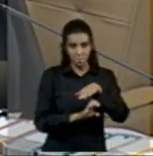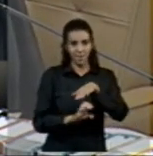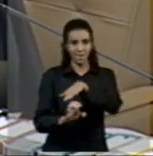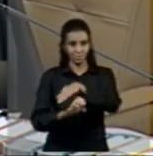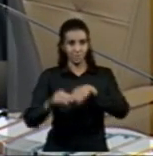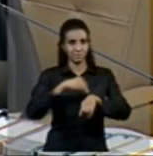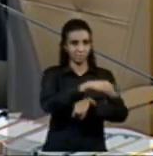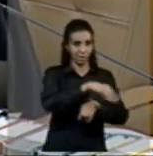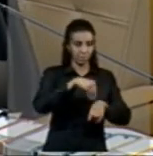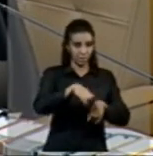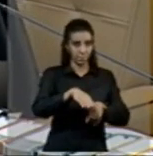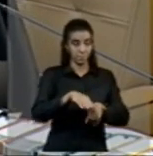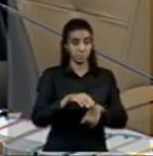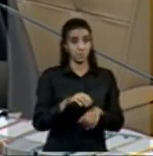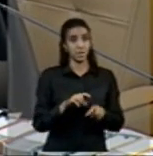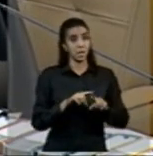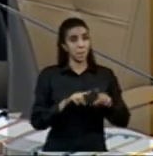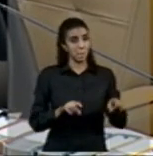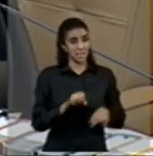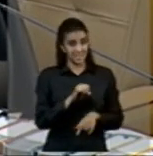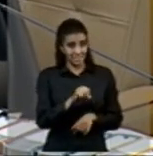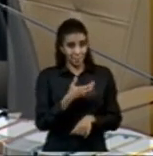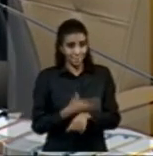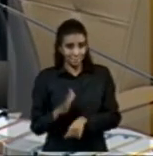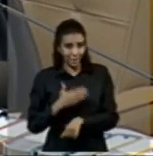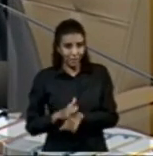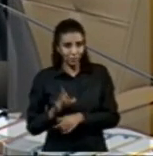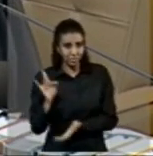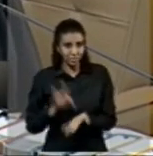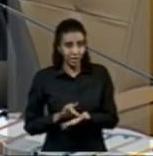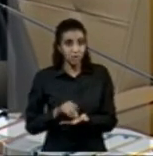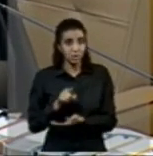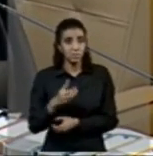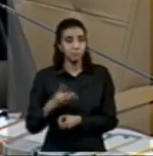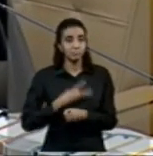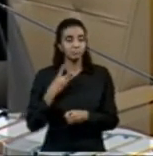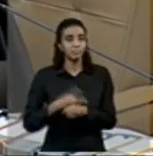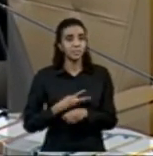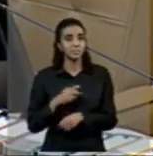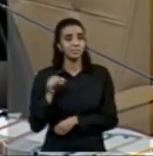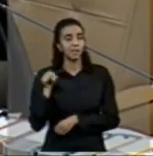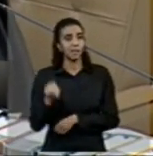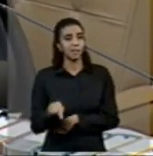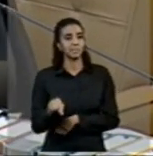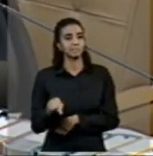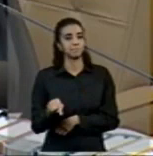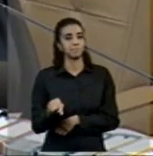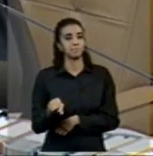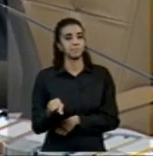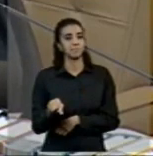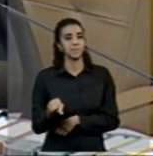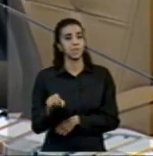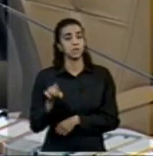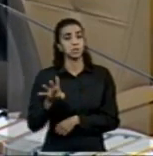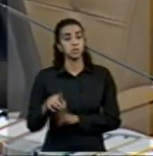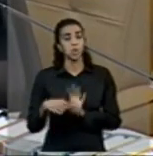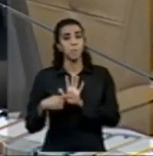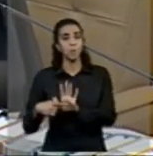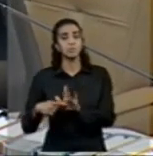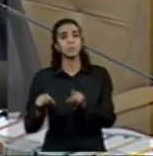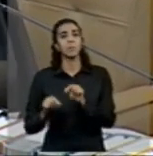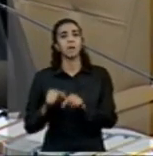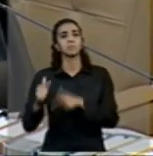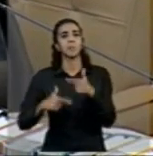serviços, se, na prática, a contratação terceirização tem sido atrelada a indicadores de